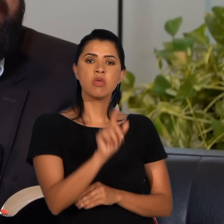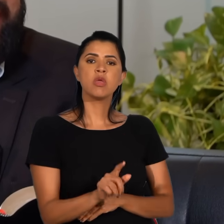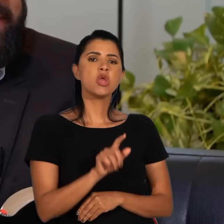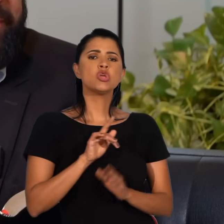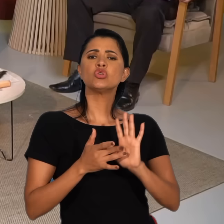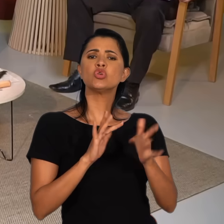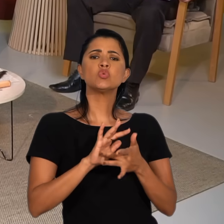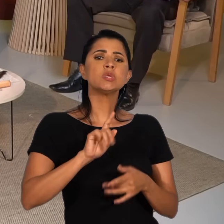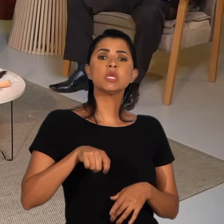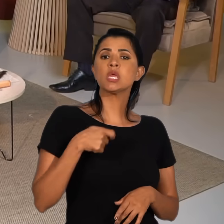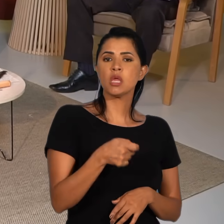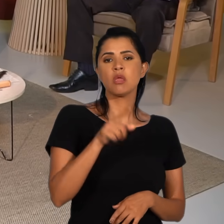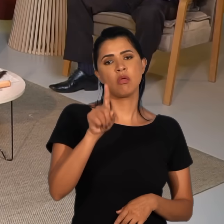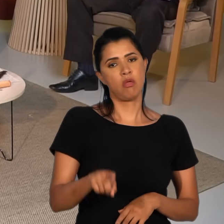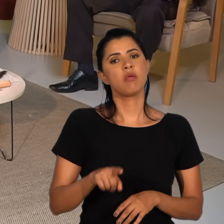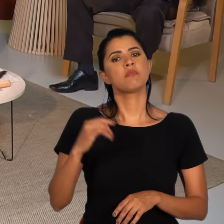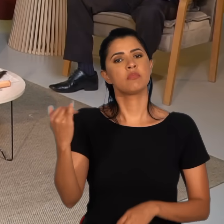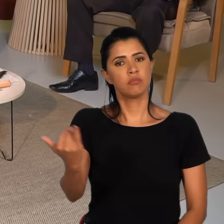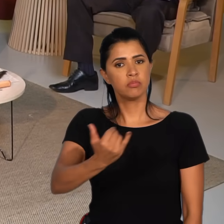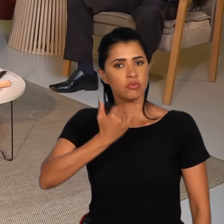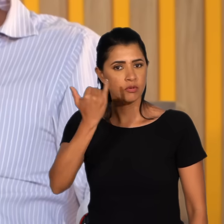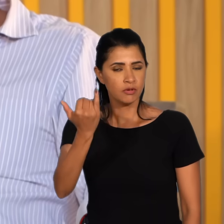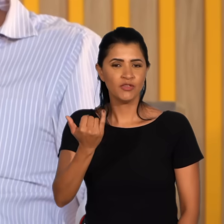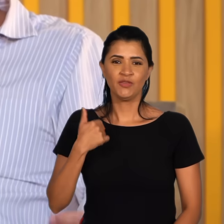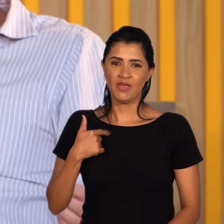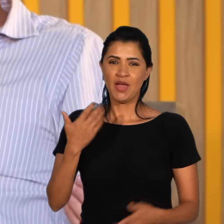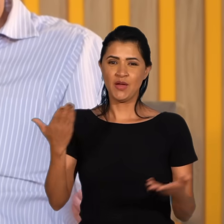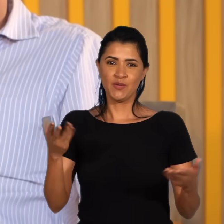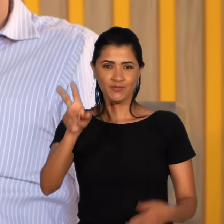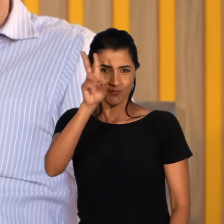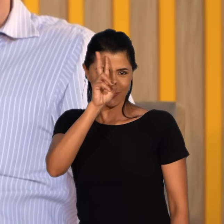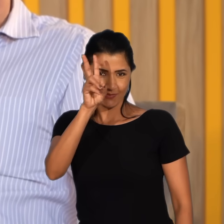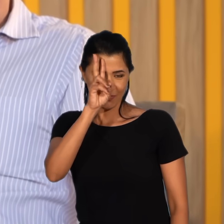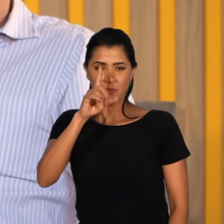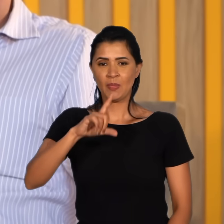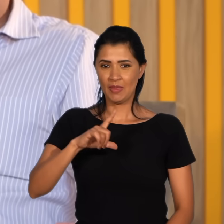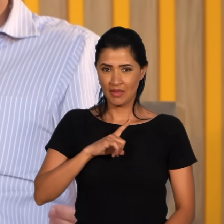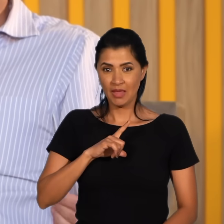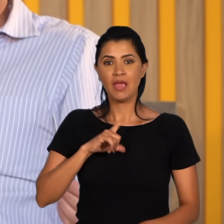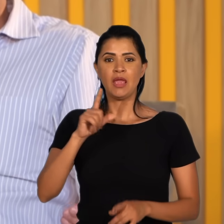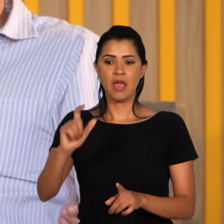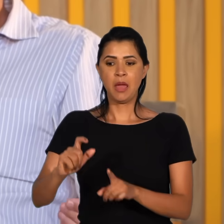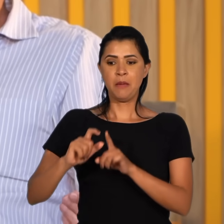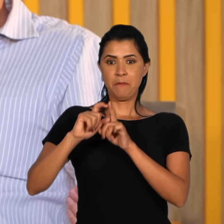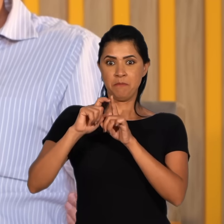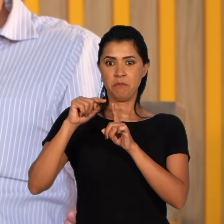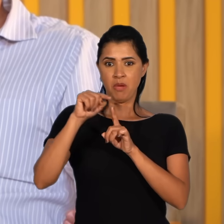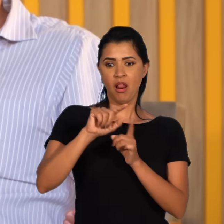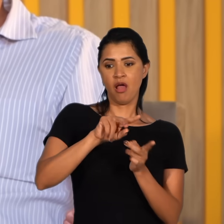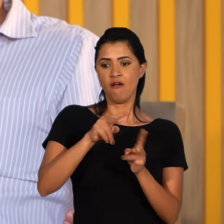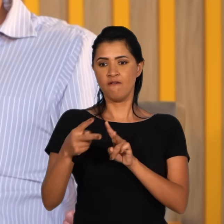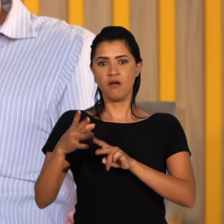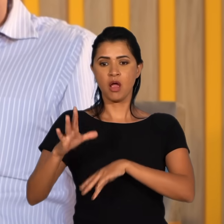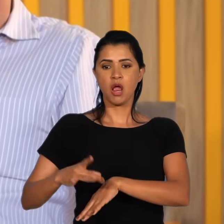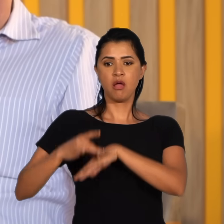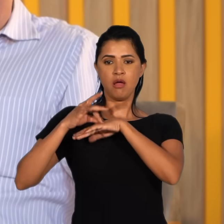toda a diferença sem sombra de dúvida né e Nós já chegamos aqui logo na segunda-feira nós temos aqui a palavra se fez